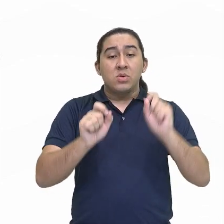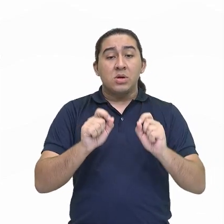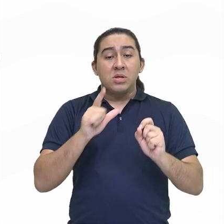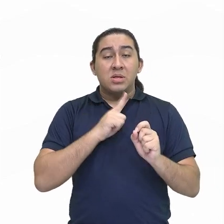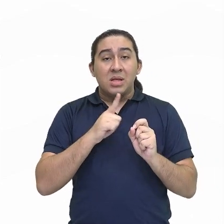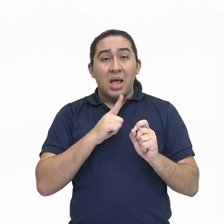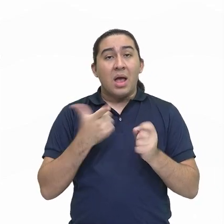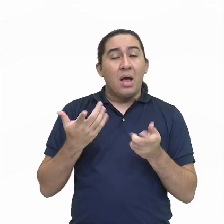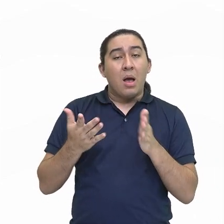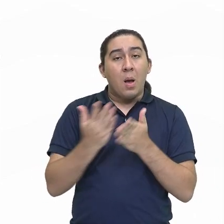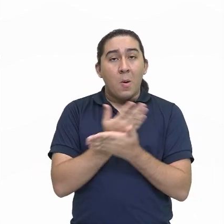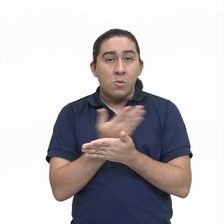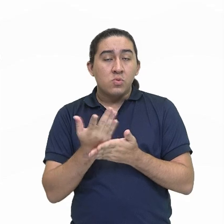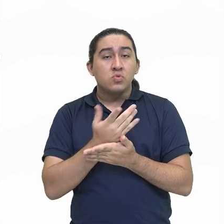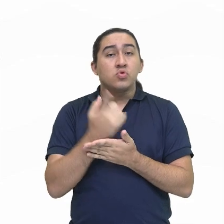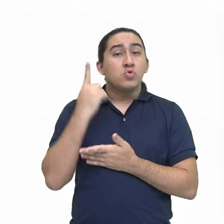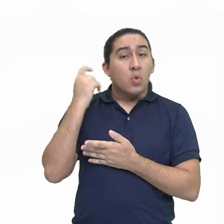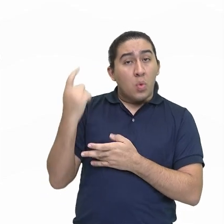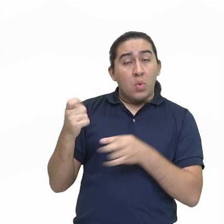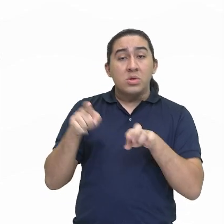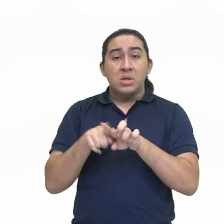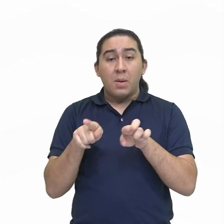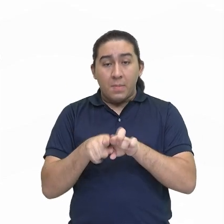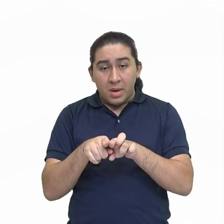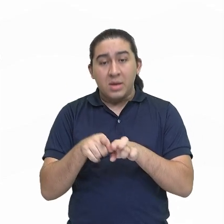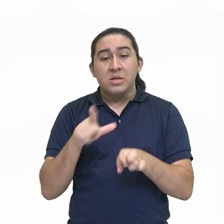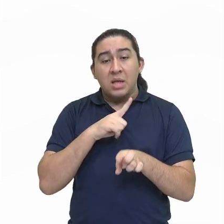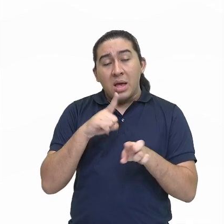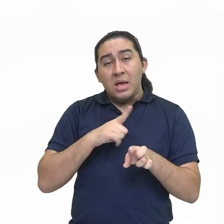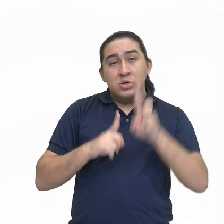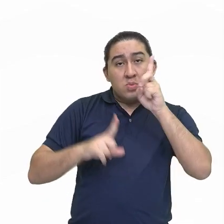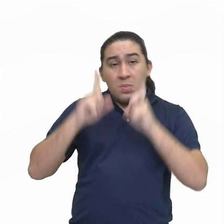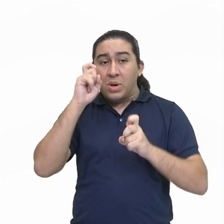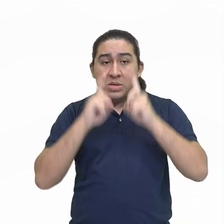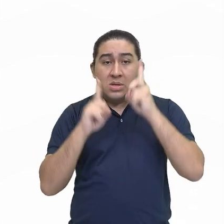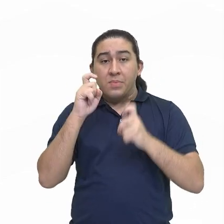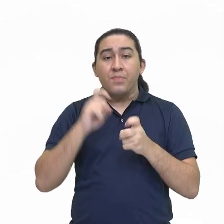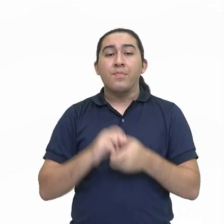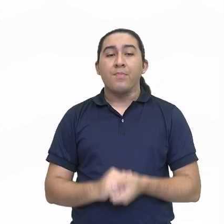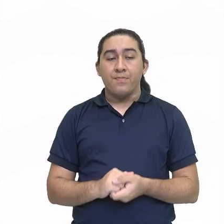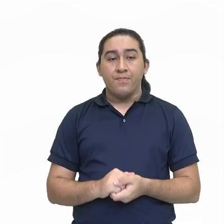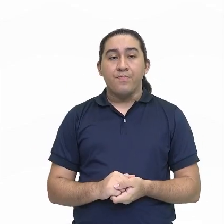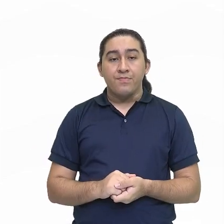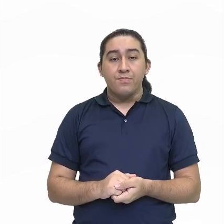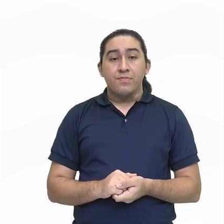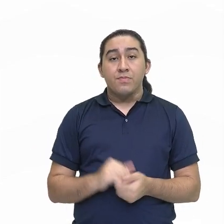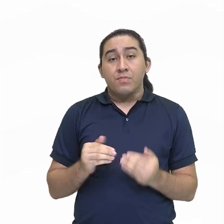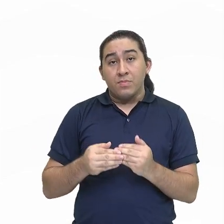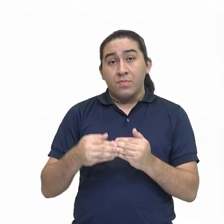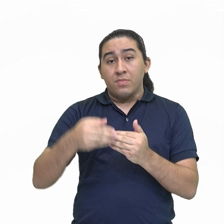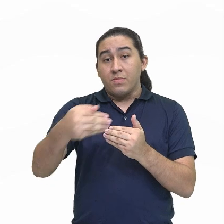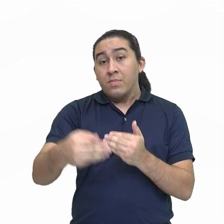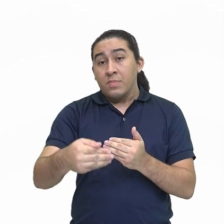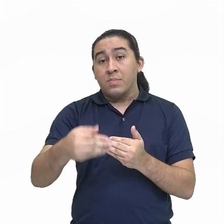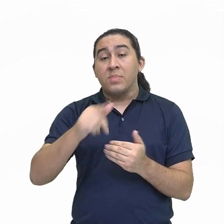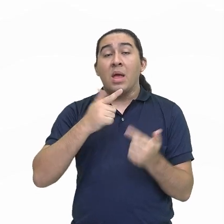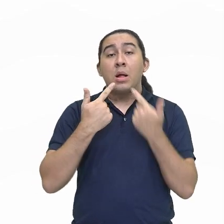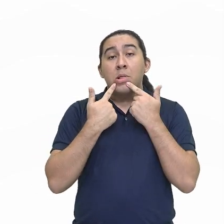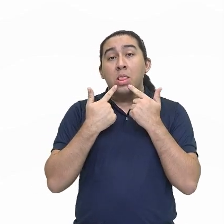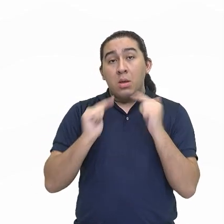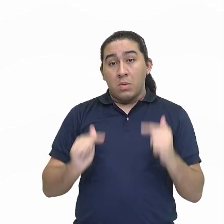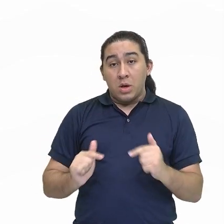gestos, sons, expressões e grunhidos. Continuando, com o passar do tempo, a